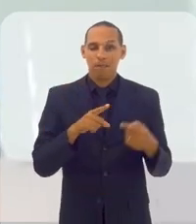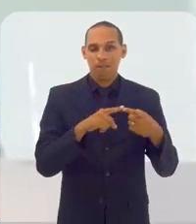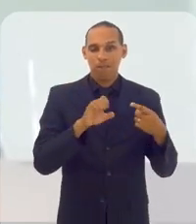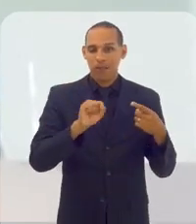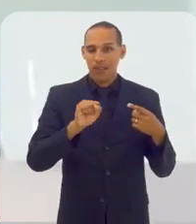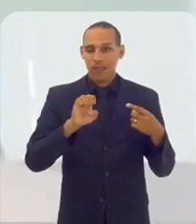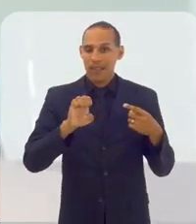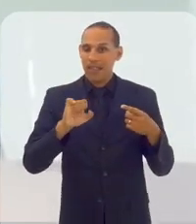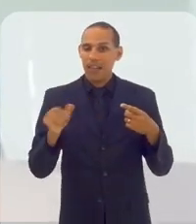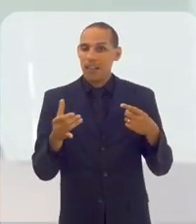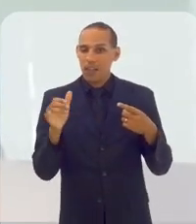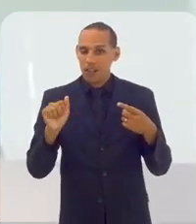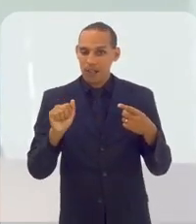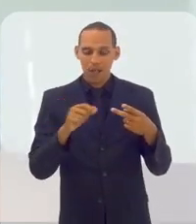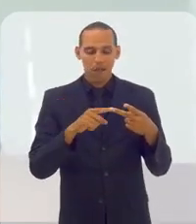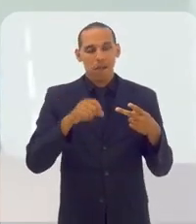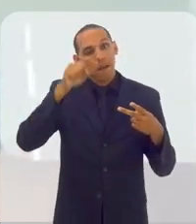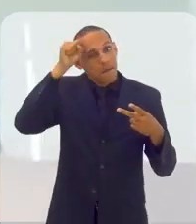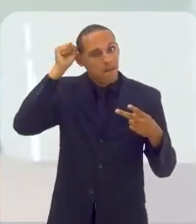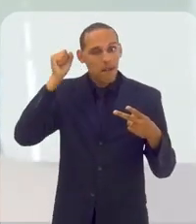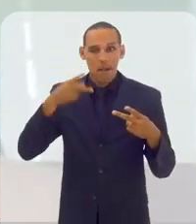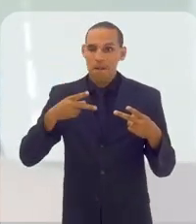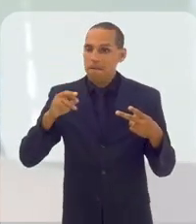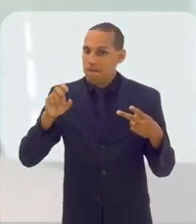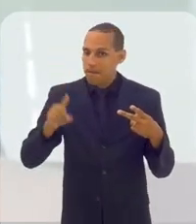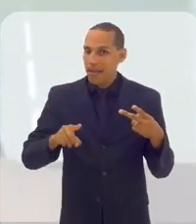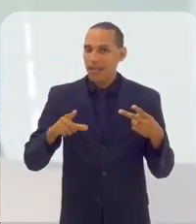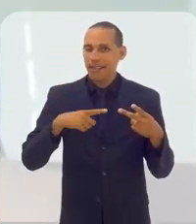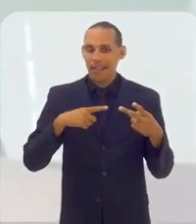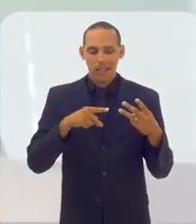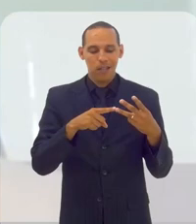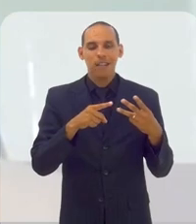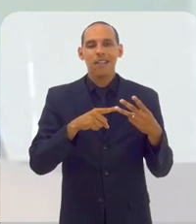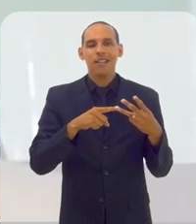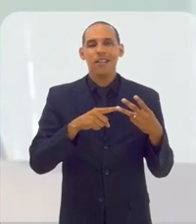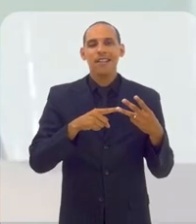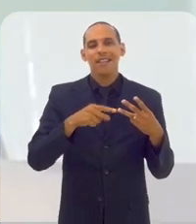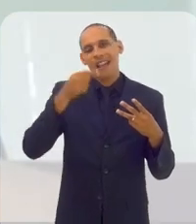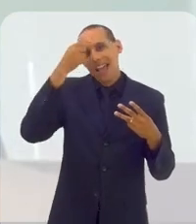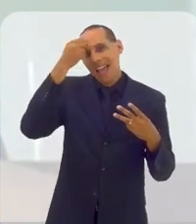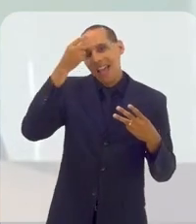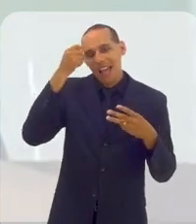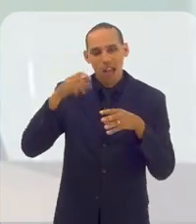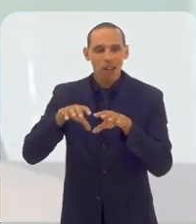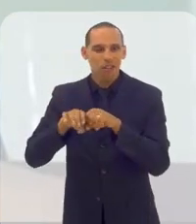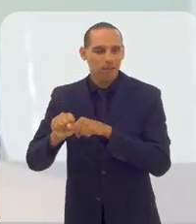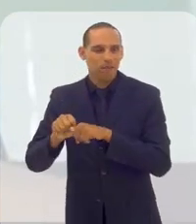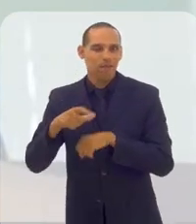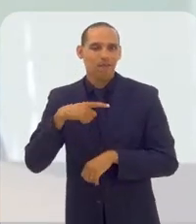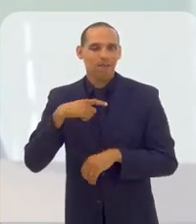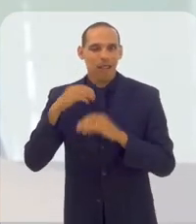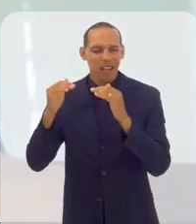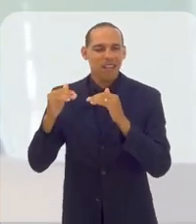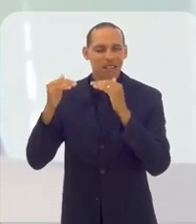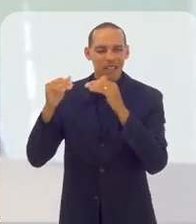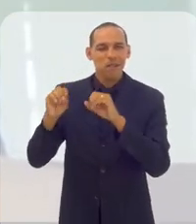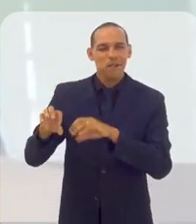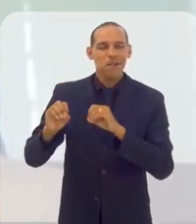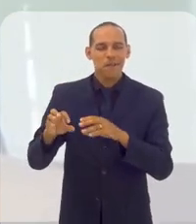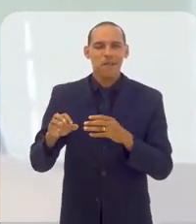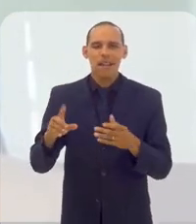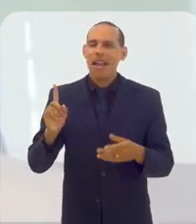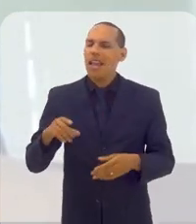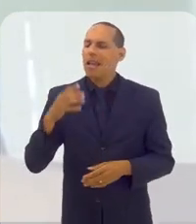e do nosso pré-vestibular a gente tem a nossa graduação que eu acho que é o carro chefe da fundação CCR e